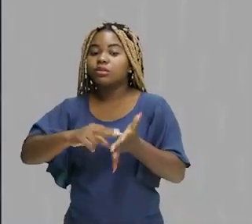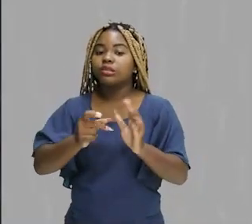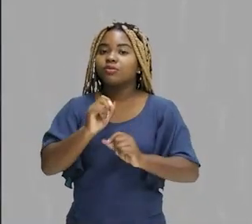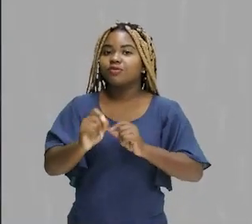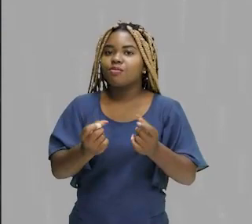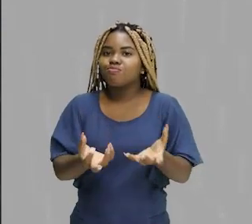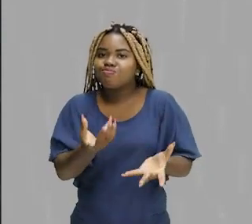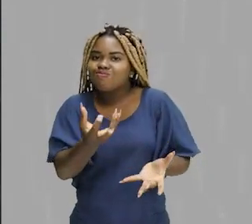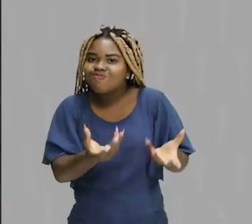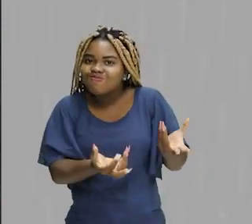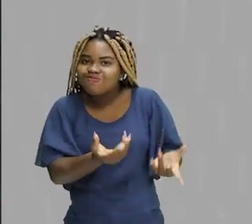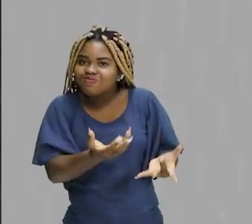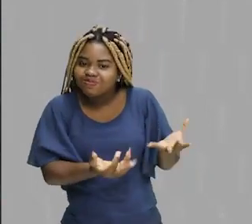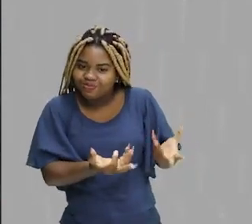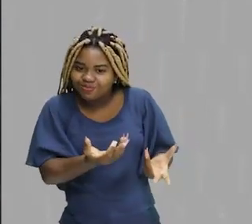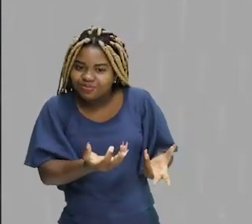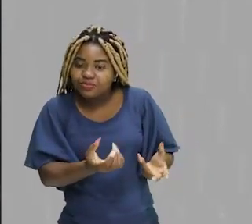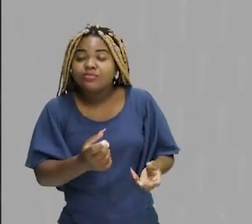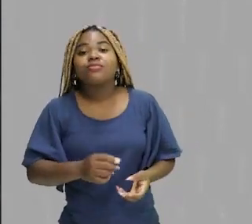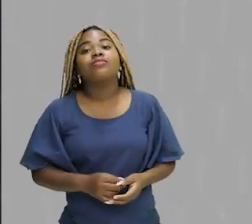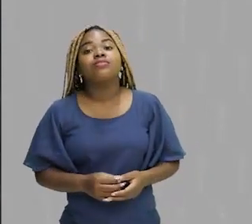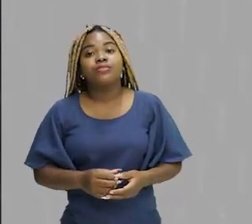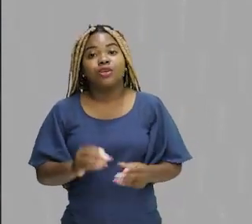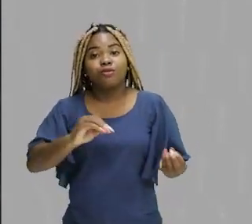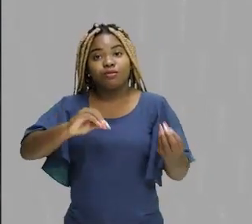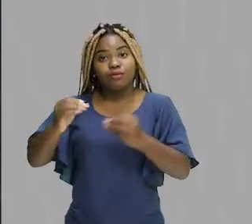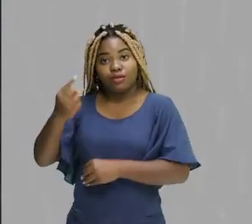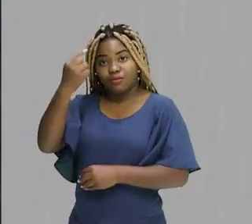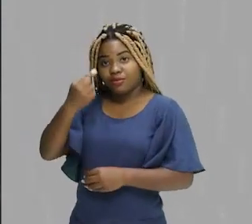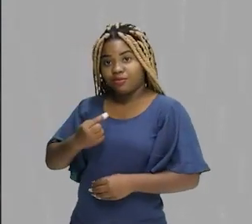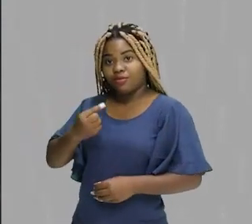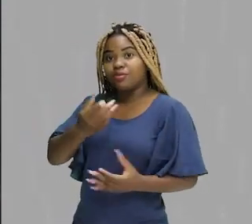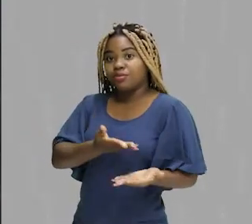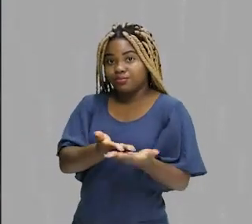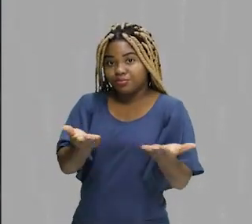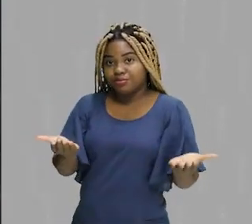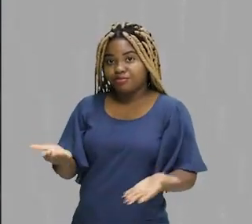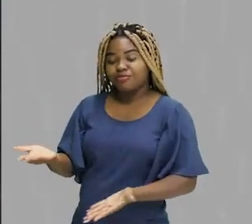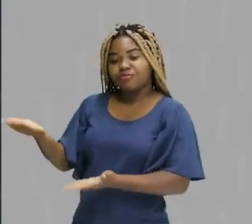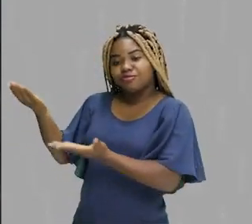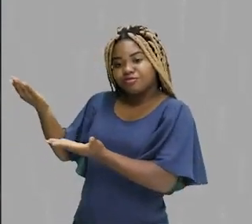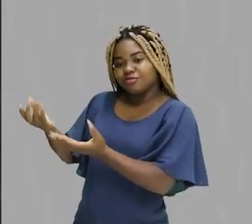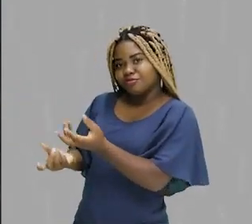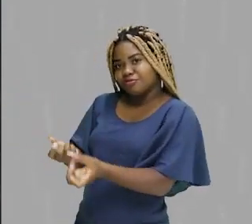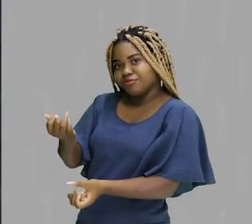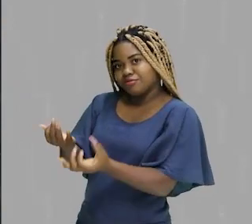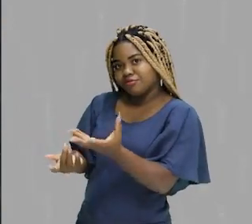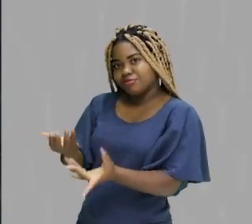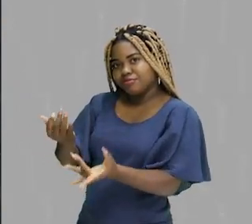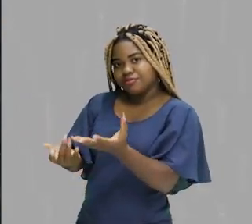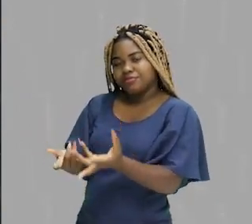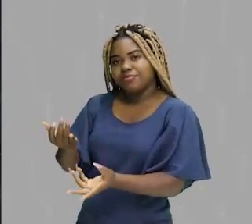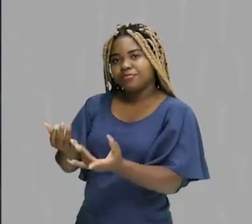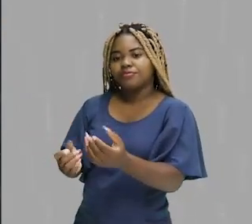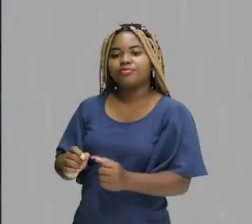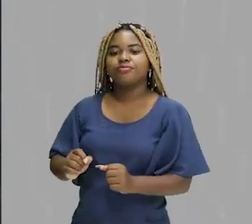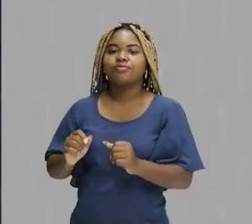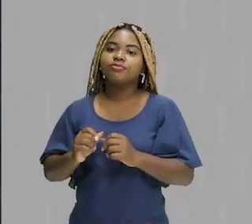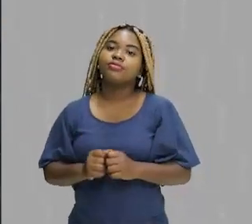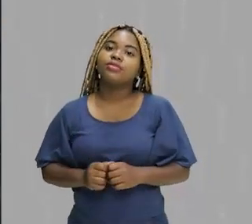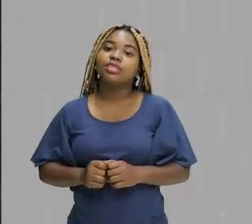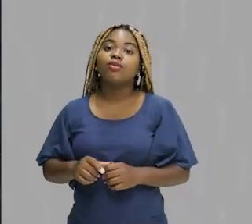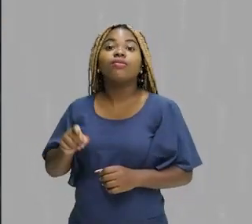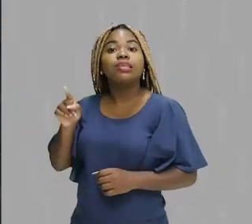uma figura para vocês. A queima do carvão, numa fogueira. Então, a queima é